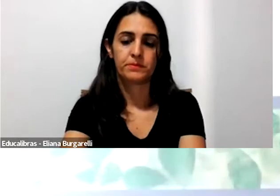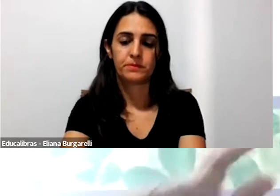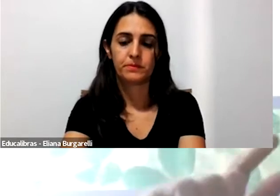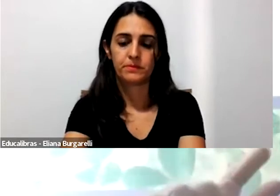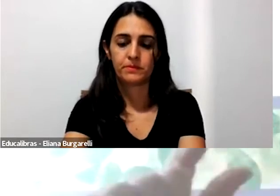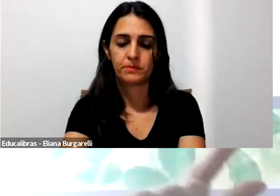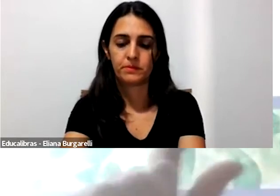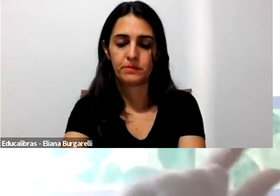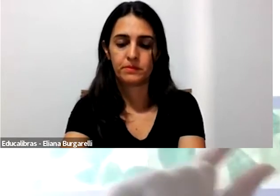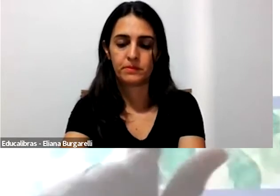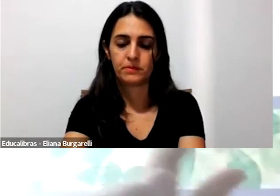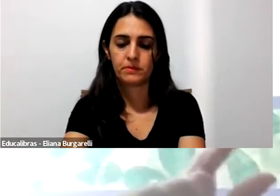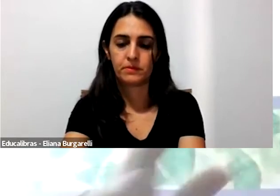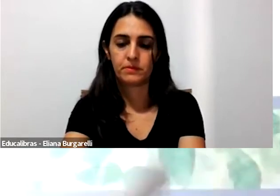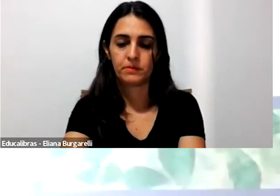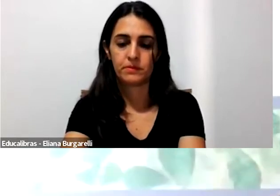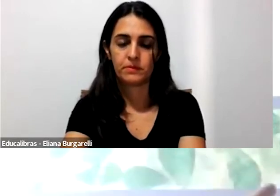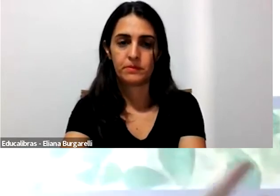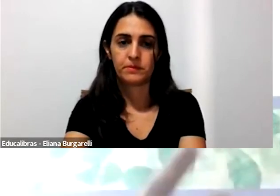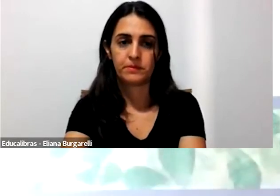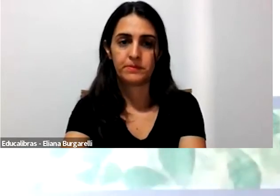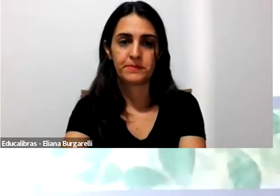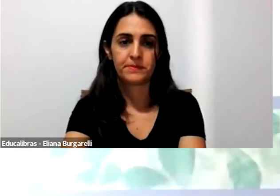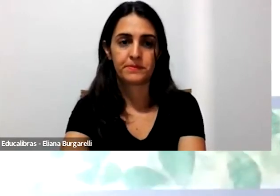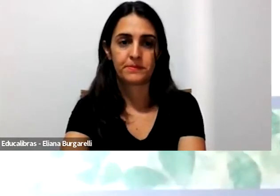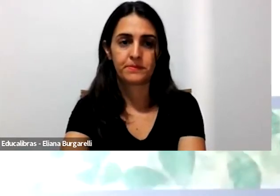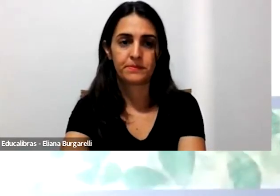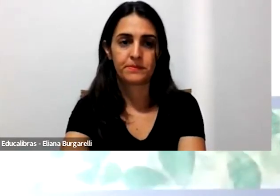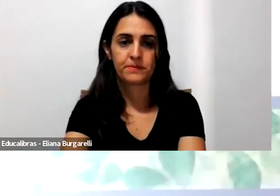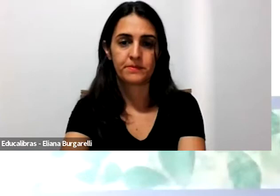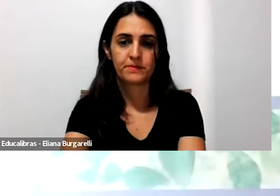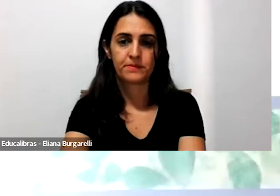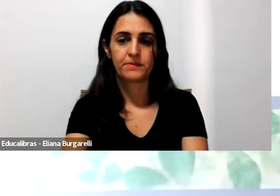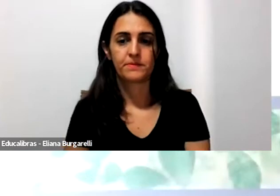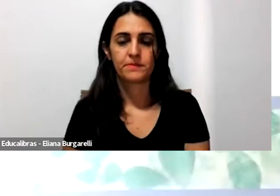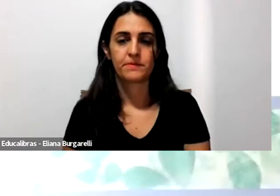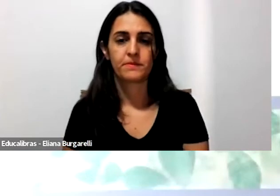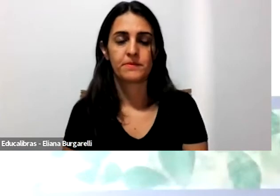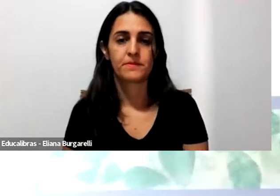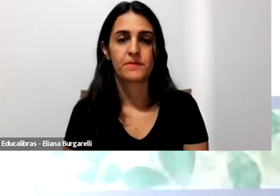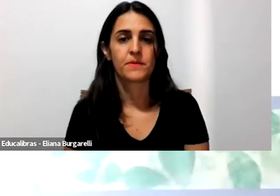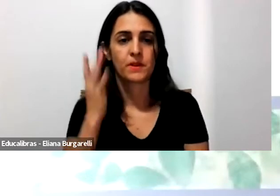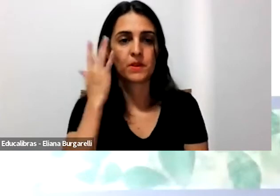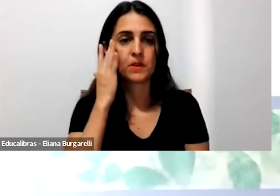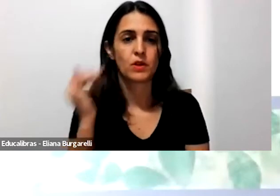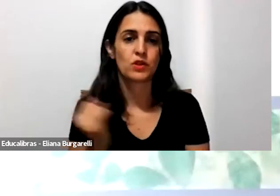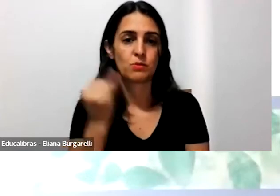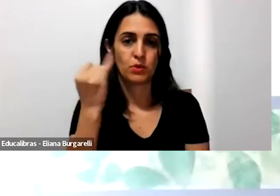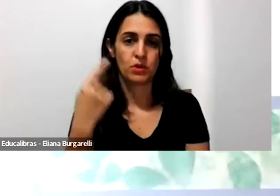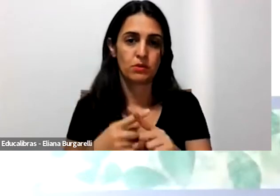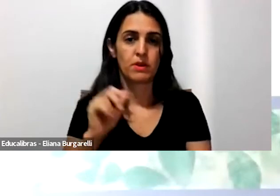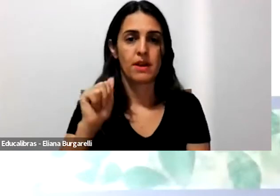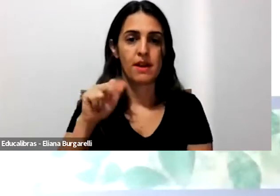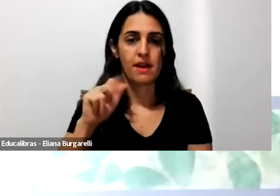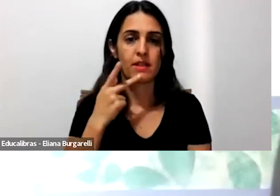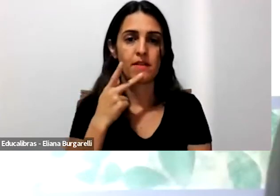tem mais de 6.000 cabeças de gado, e a gente descobriu que essas cabeças de gado, né, essa carne, está indo